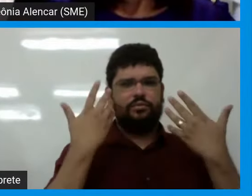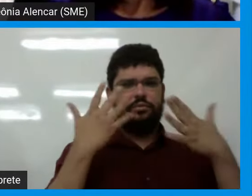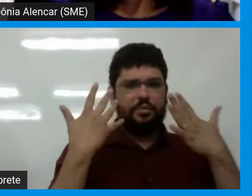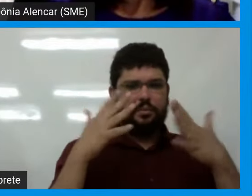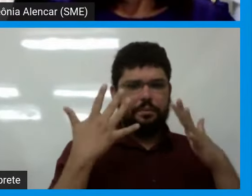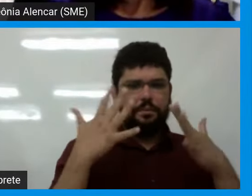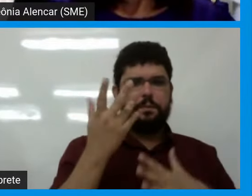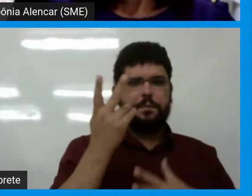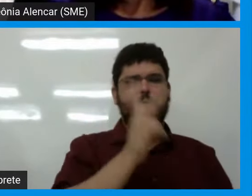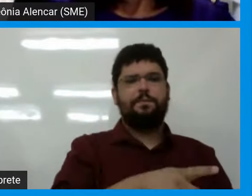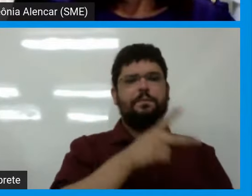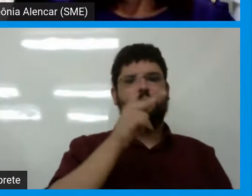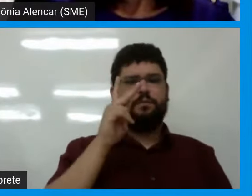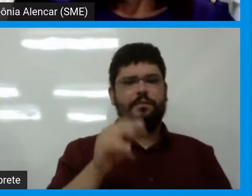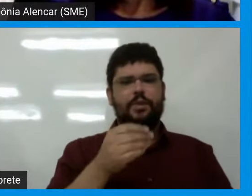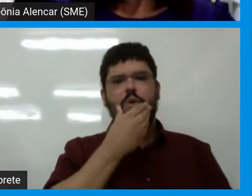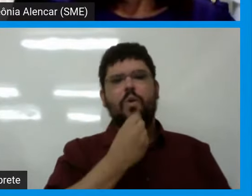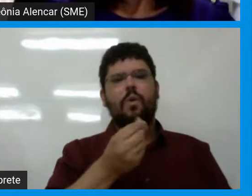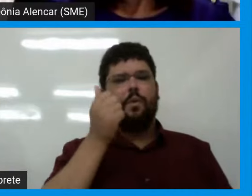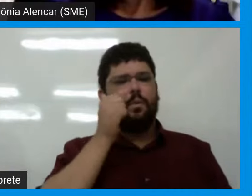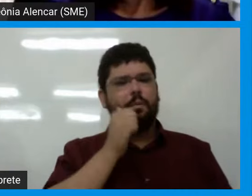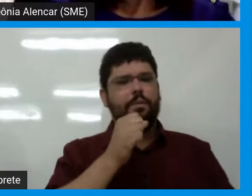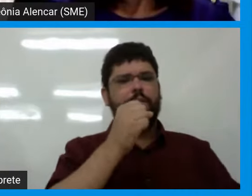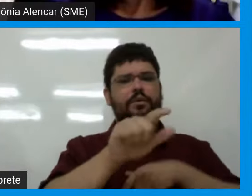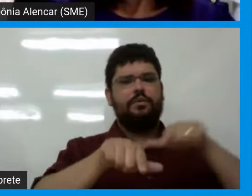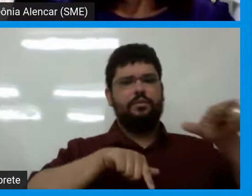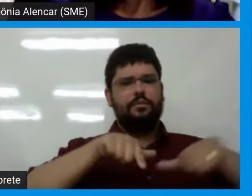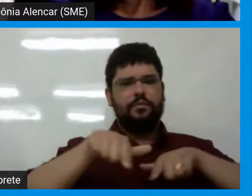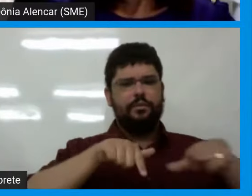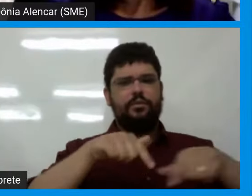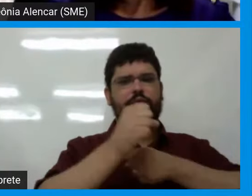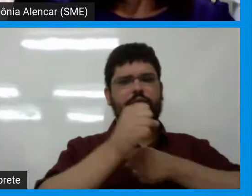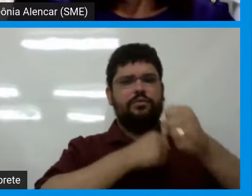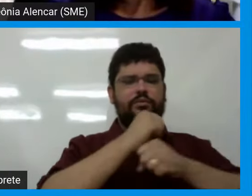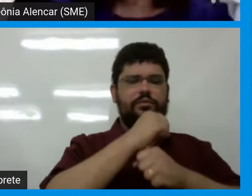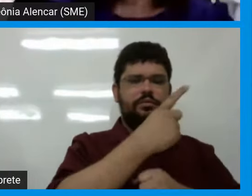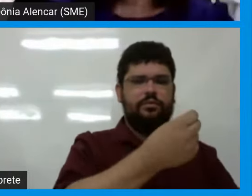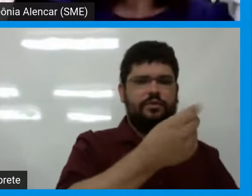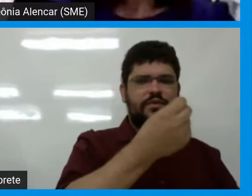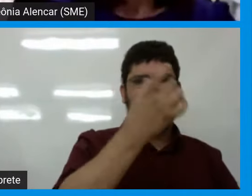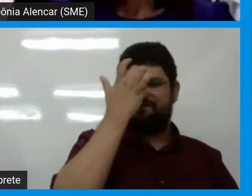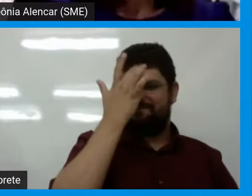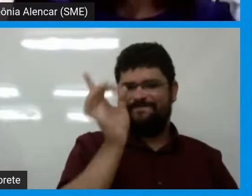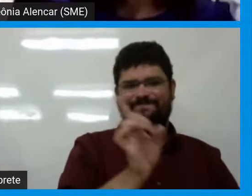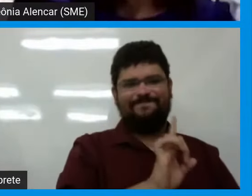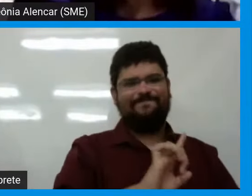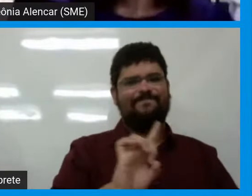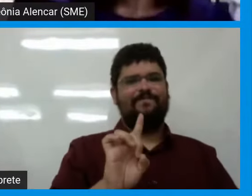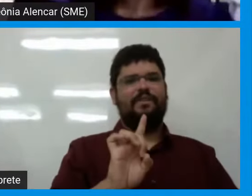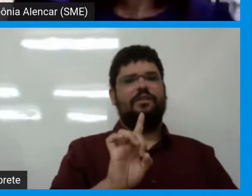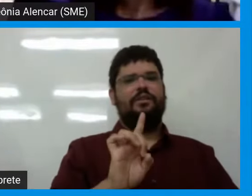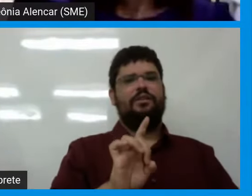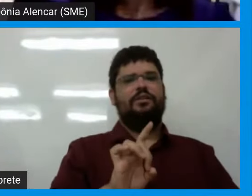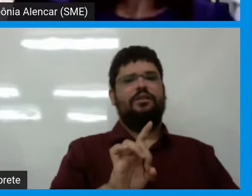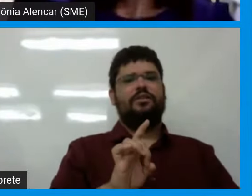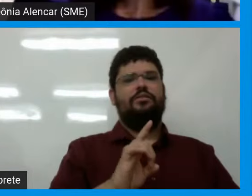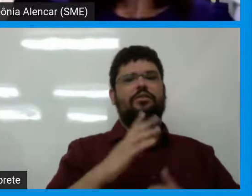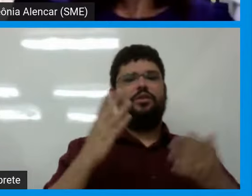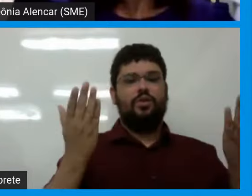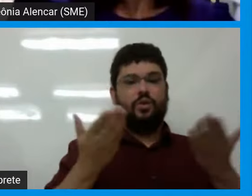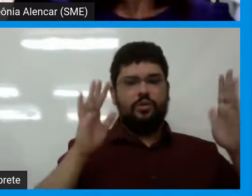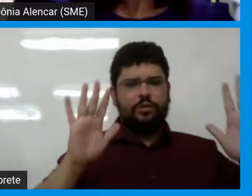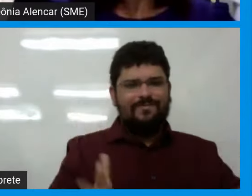as docentes pelo ano de 2020, né? Não foi fácil, e por essa disposição para iniciar